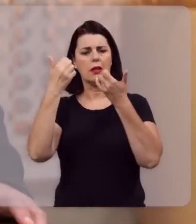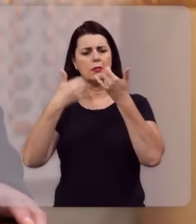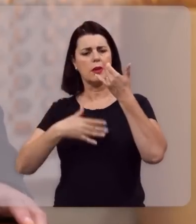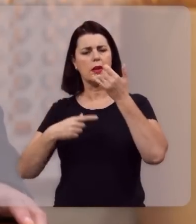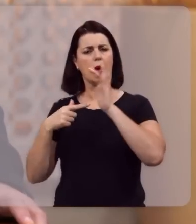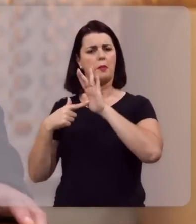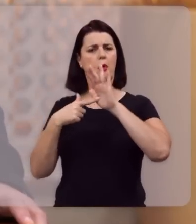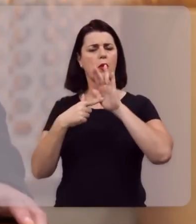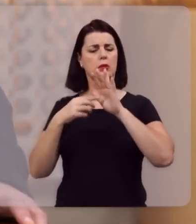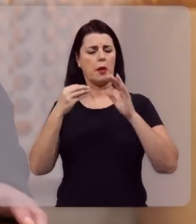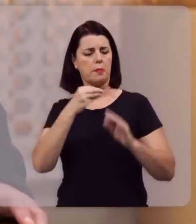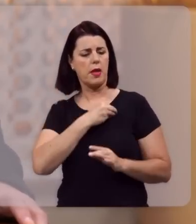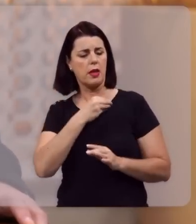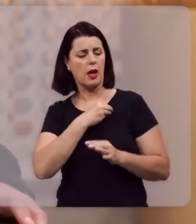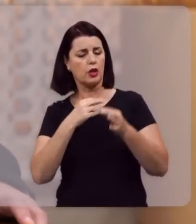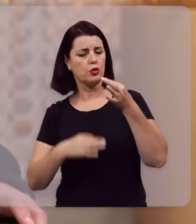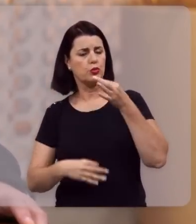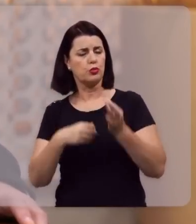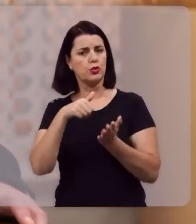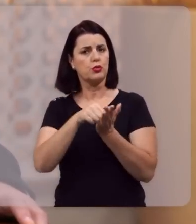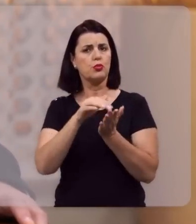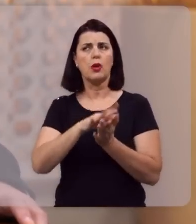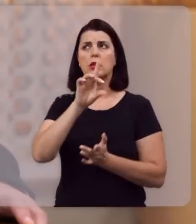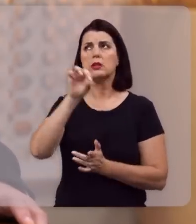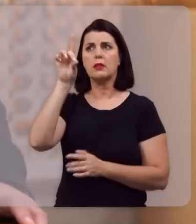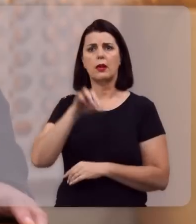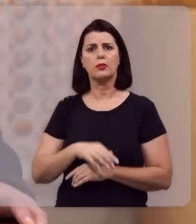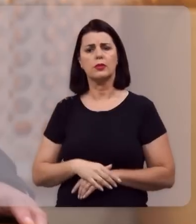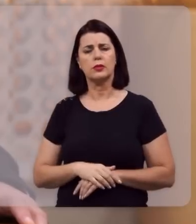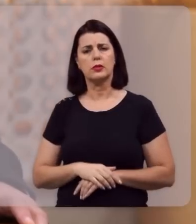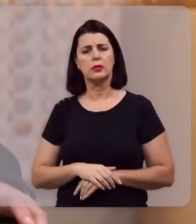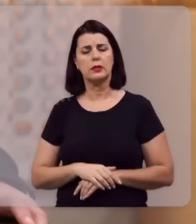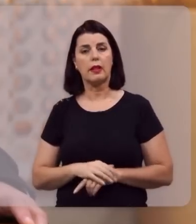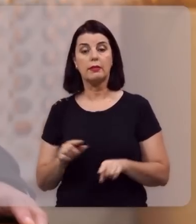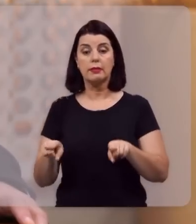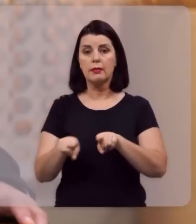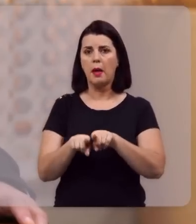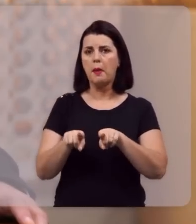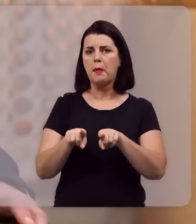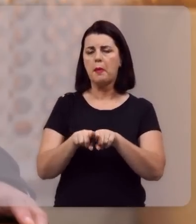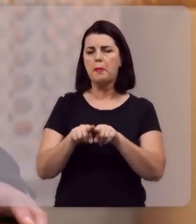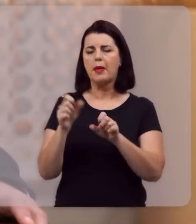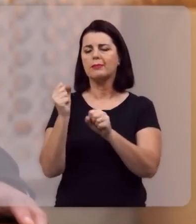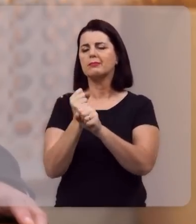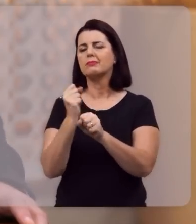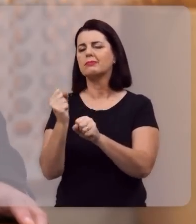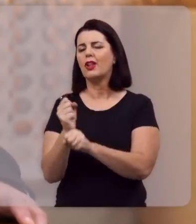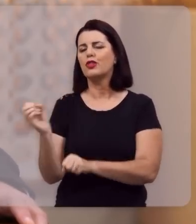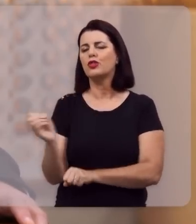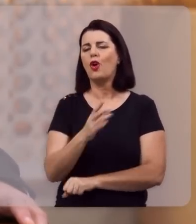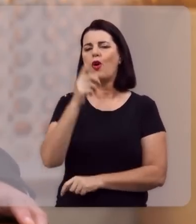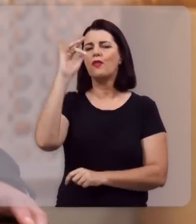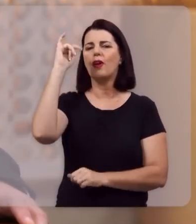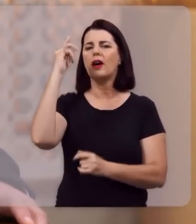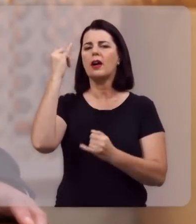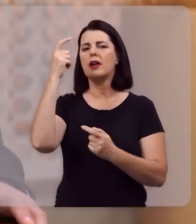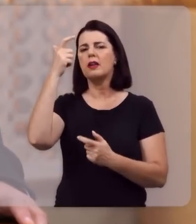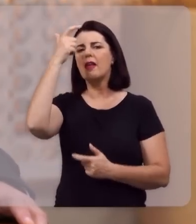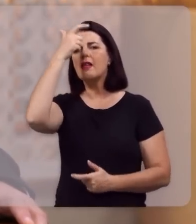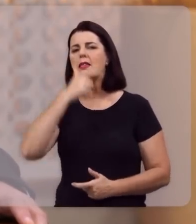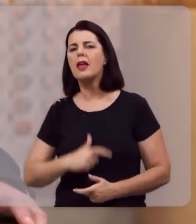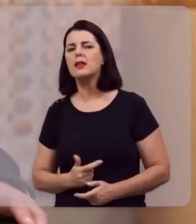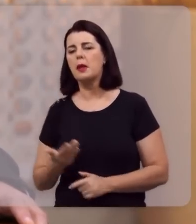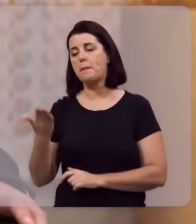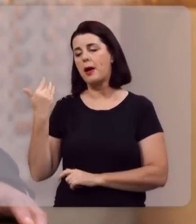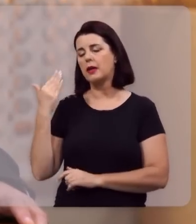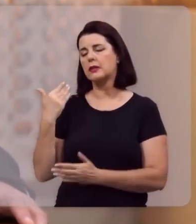do pecado, da justiça, do juízo de Deus, e ao mesmo tempo ele restaura a nossa identidade outrora